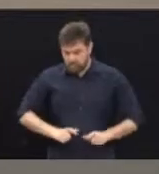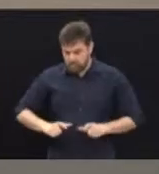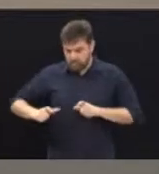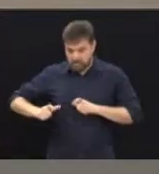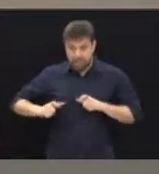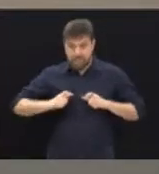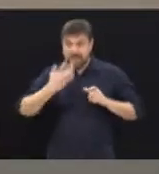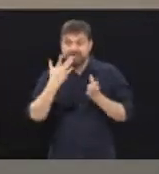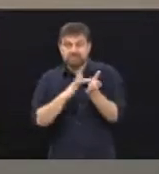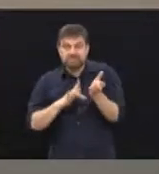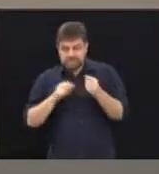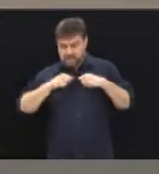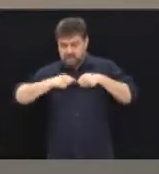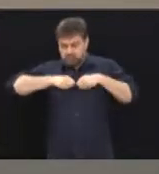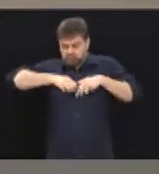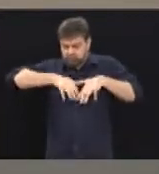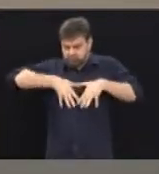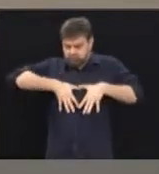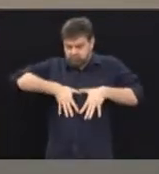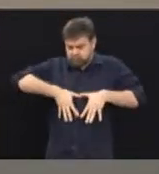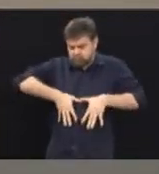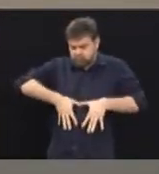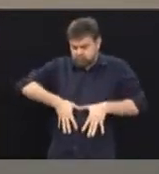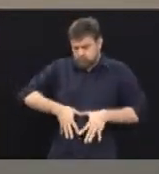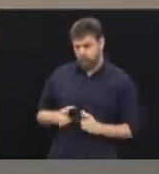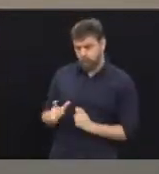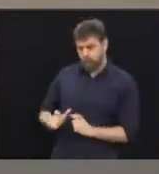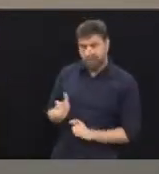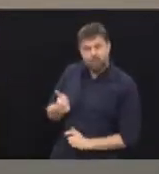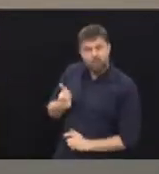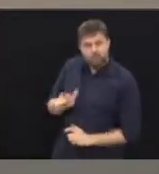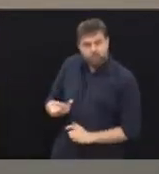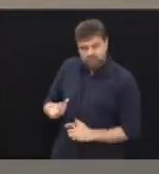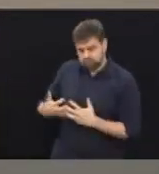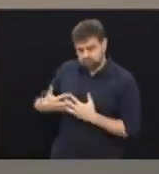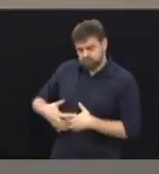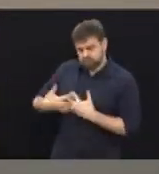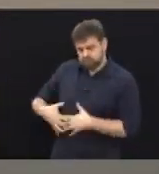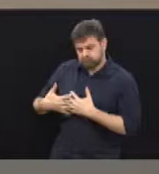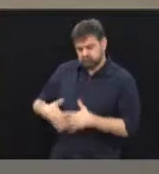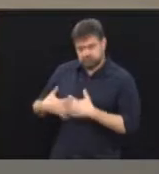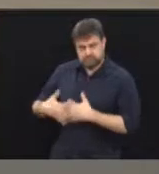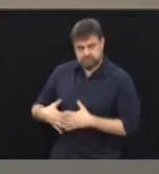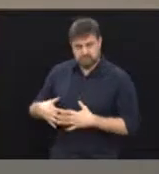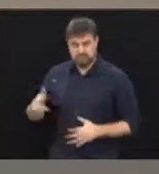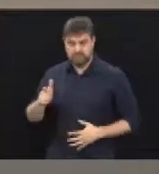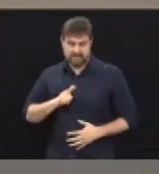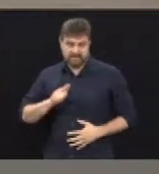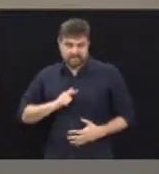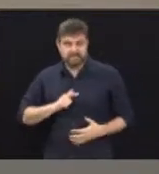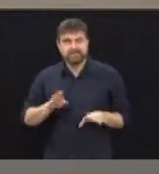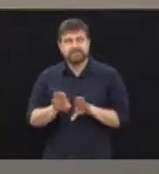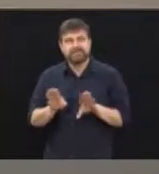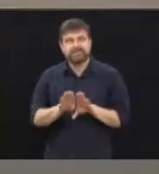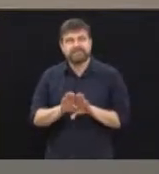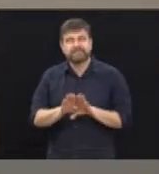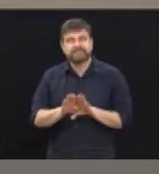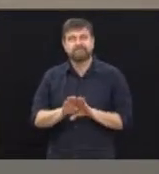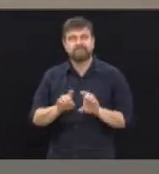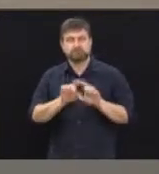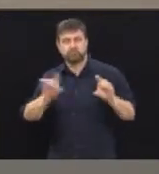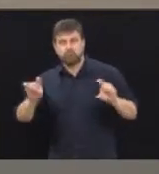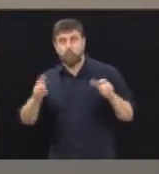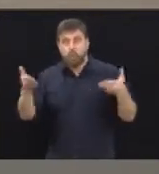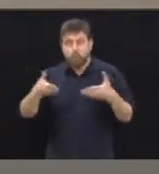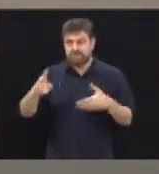corrente sanguínea fazer sua ação em outro local. Então, tem essa definição, mas a gente sabe que